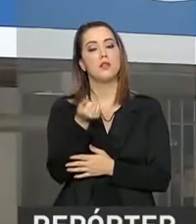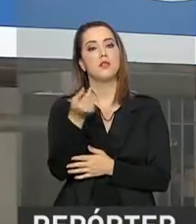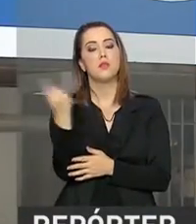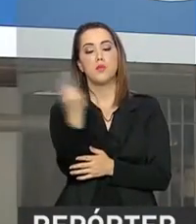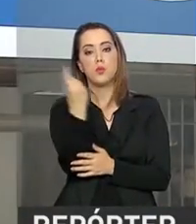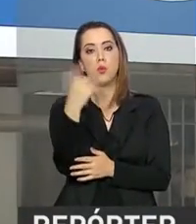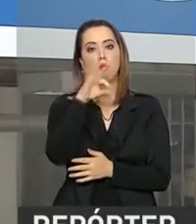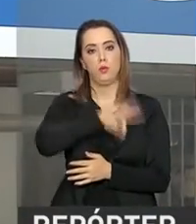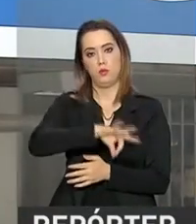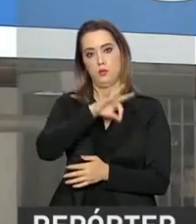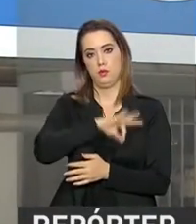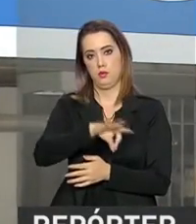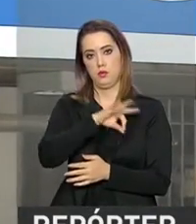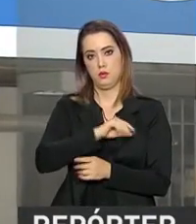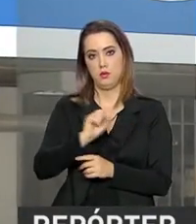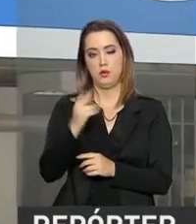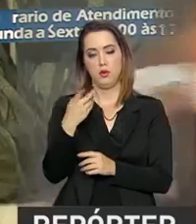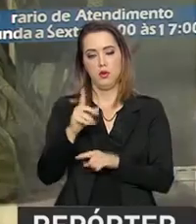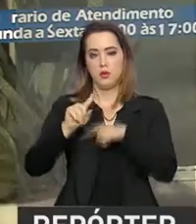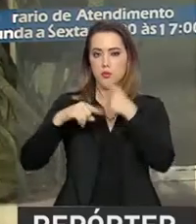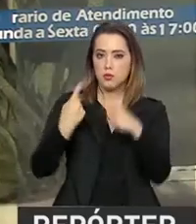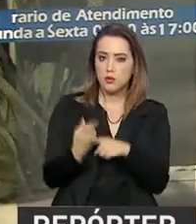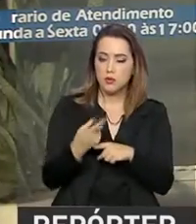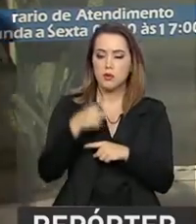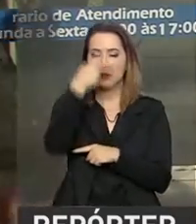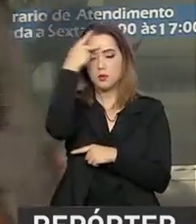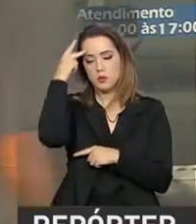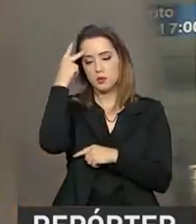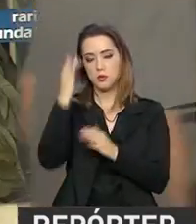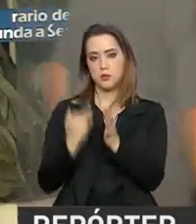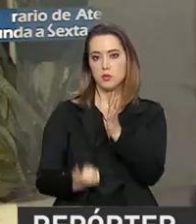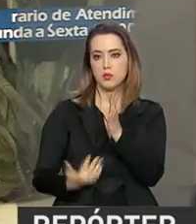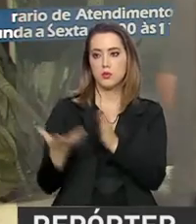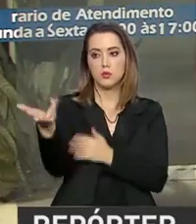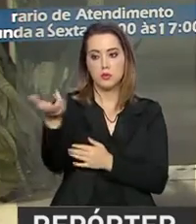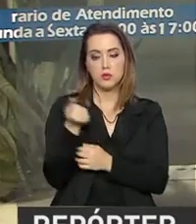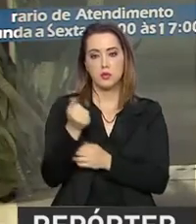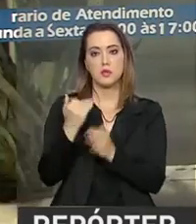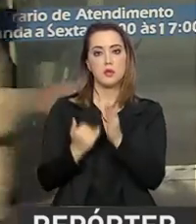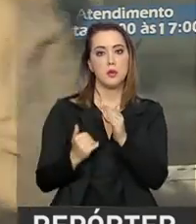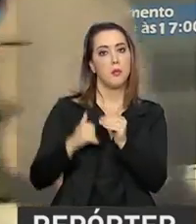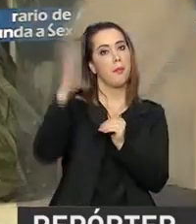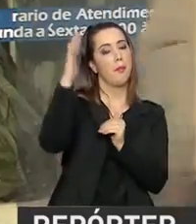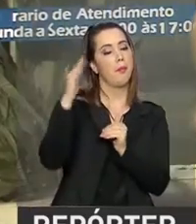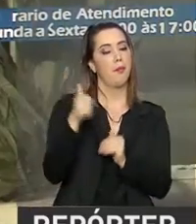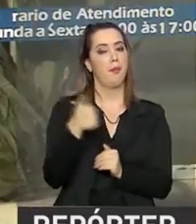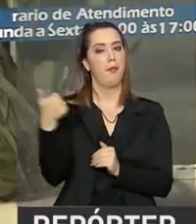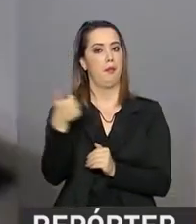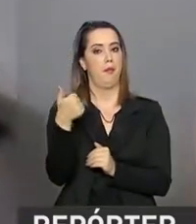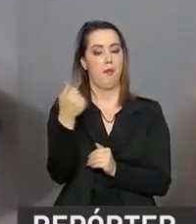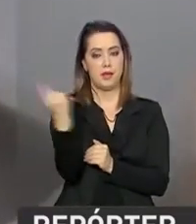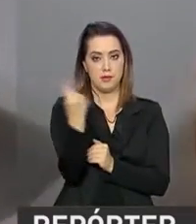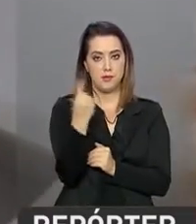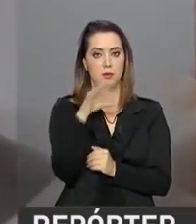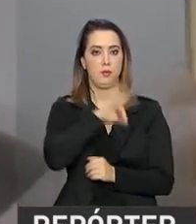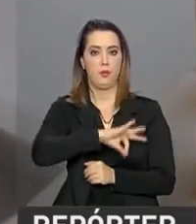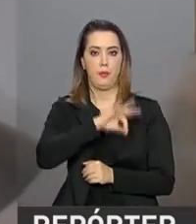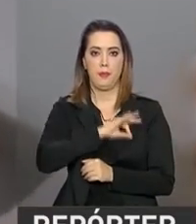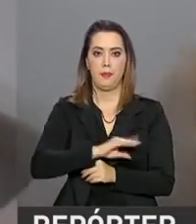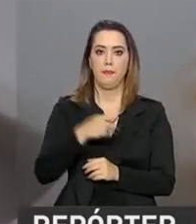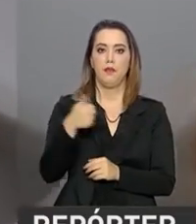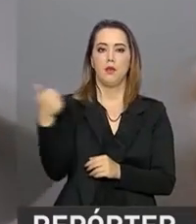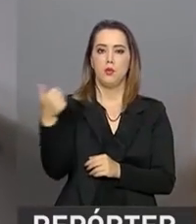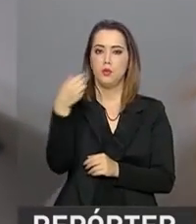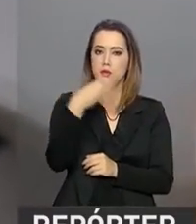1 já quem ganha acima do mínimo começam a receber a partir de 1º de Setembro o pagamento da primeira parcela do décimo